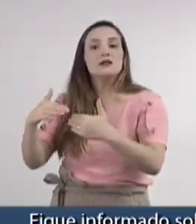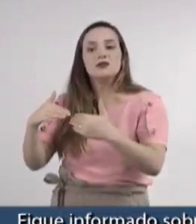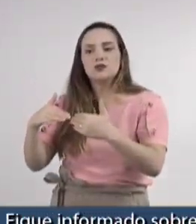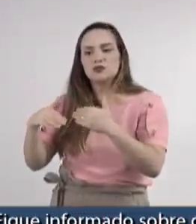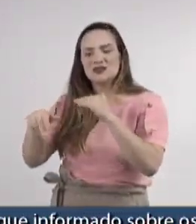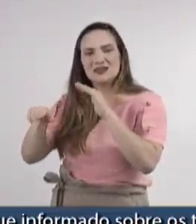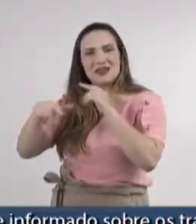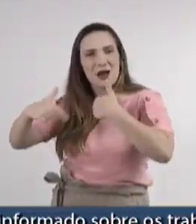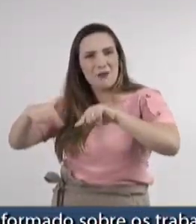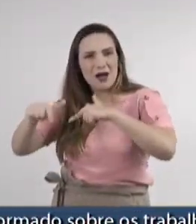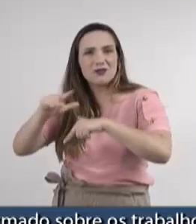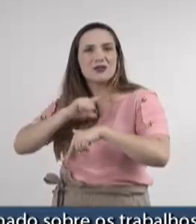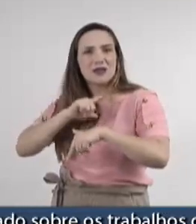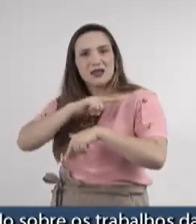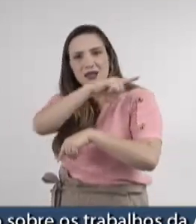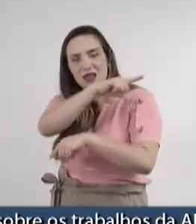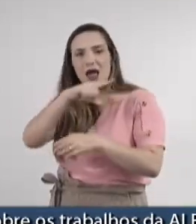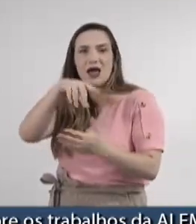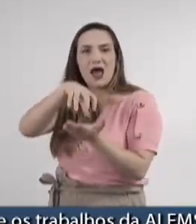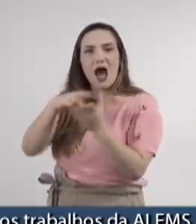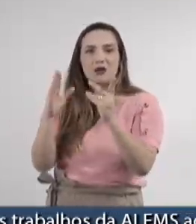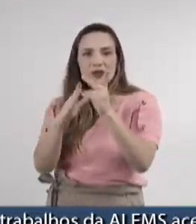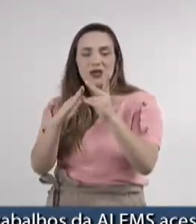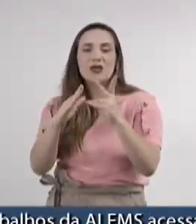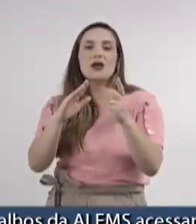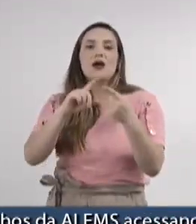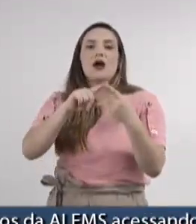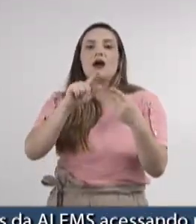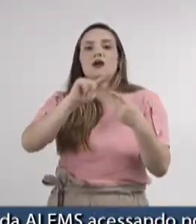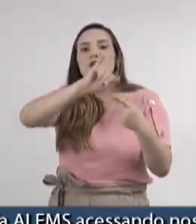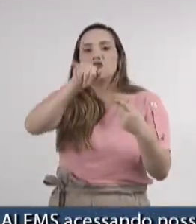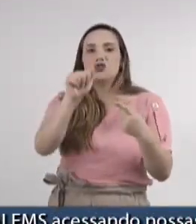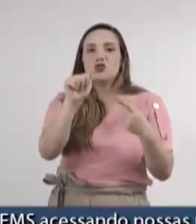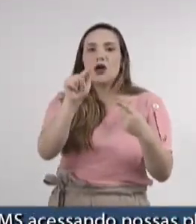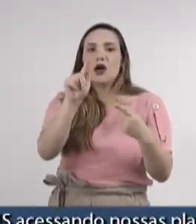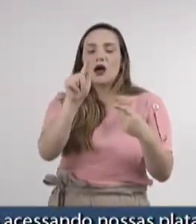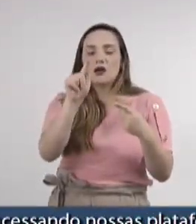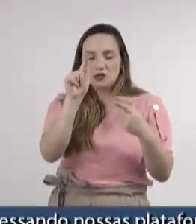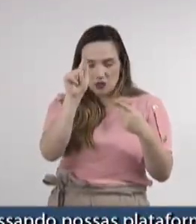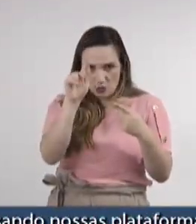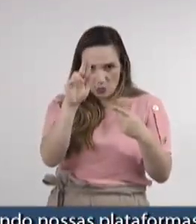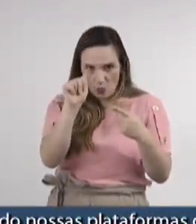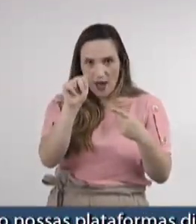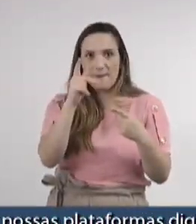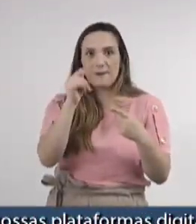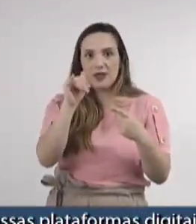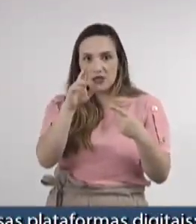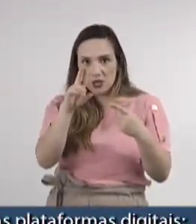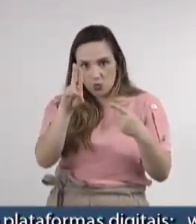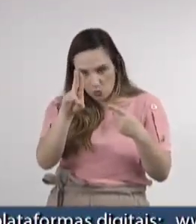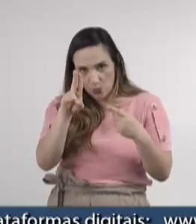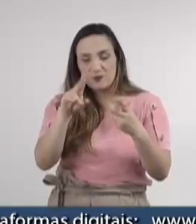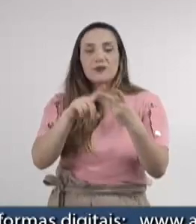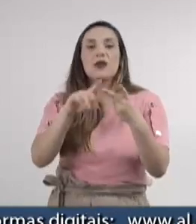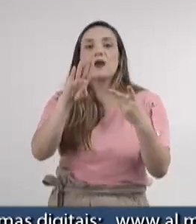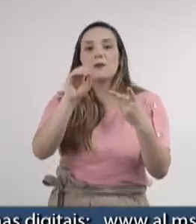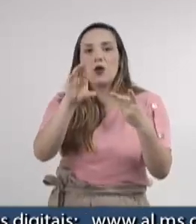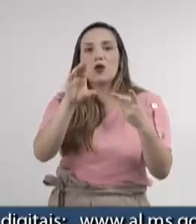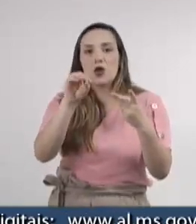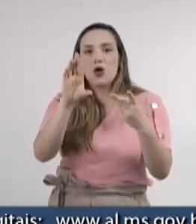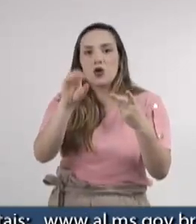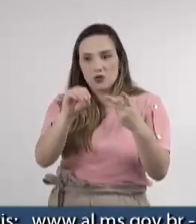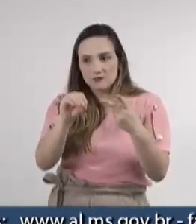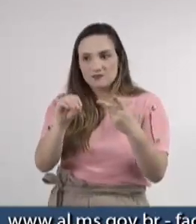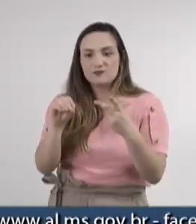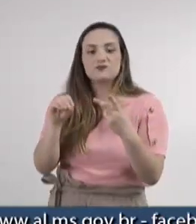e Bororó, levando projetos, levando assistência para as famílias das etnias,